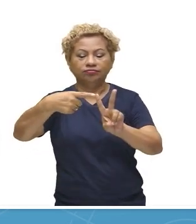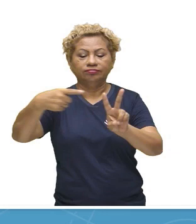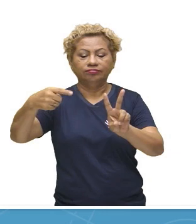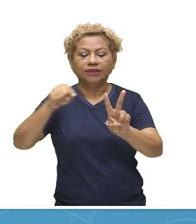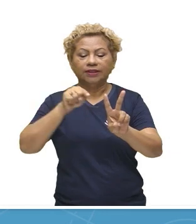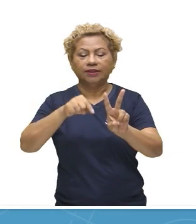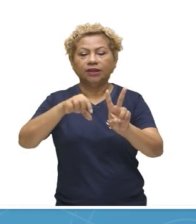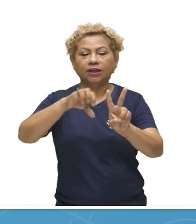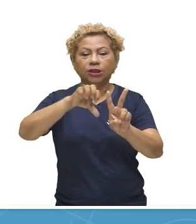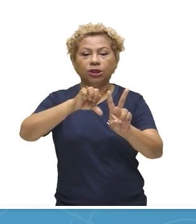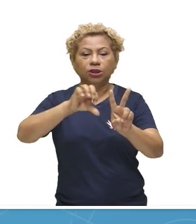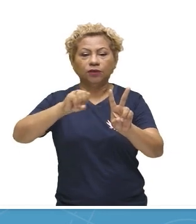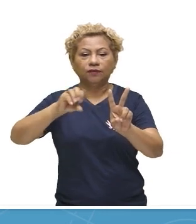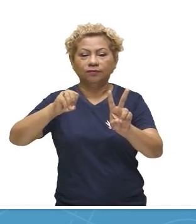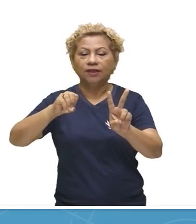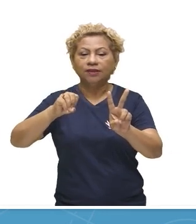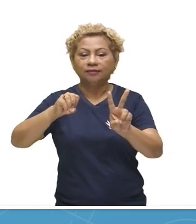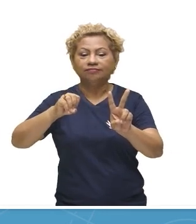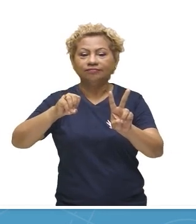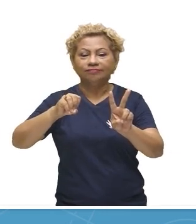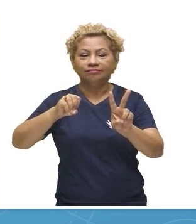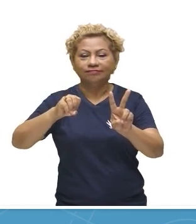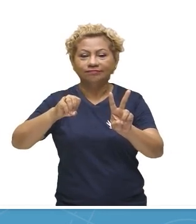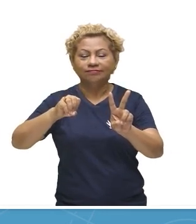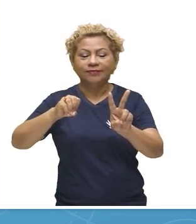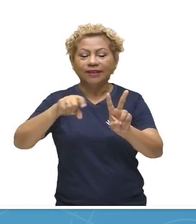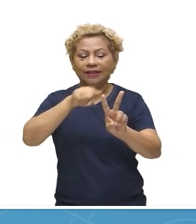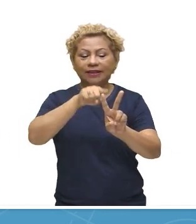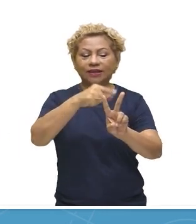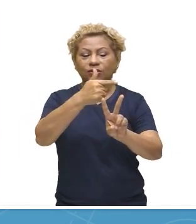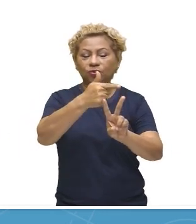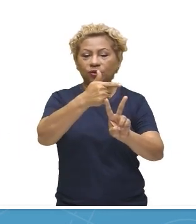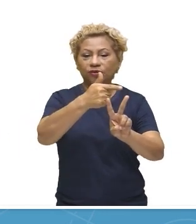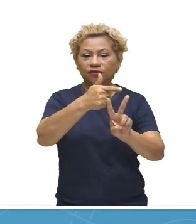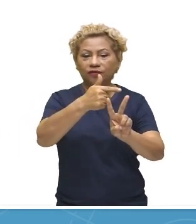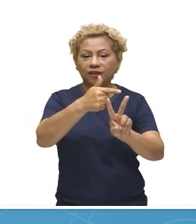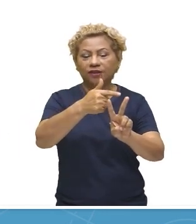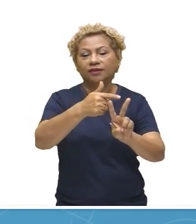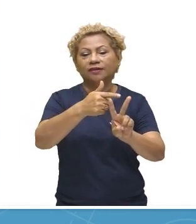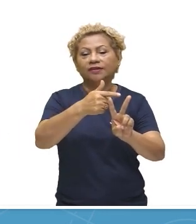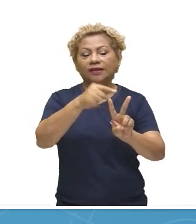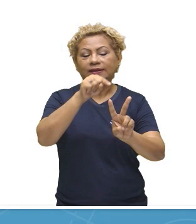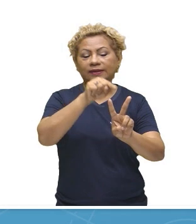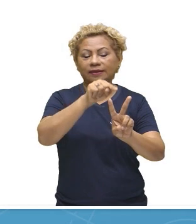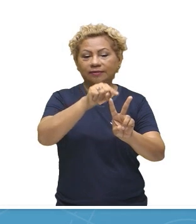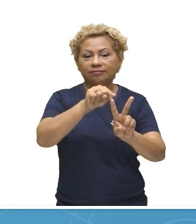pegar o 30 e multiplicar por 30, eu vou ter aí 900, que é o próprio